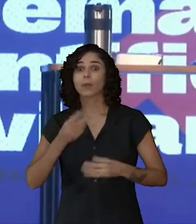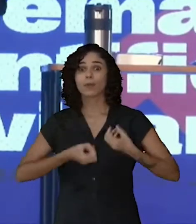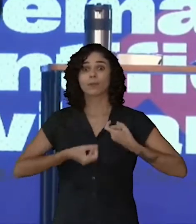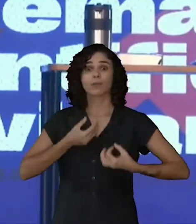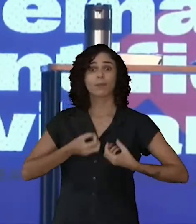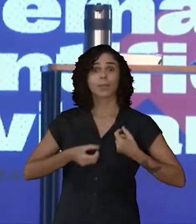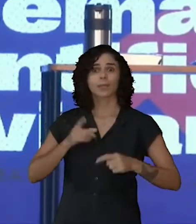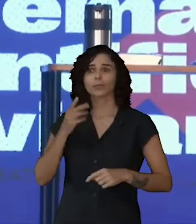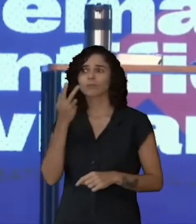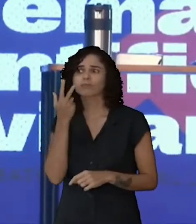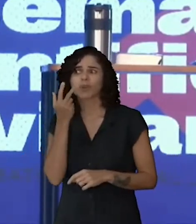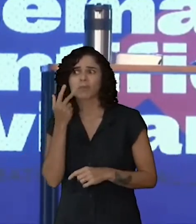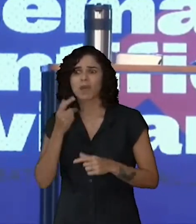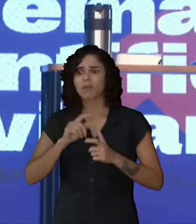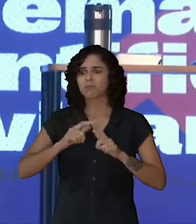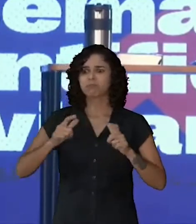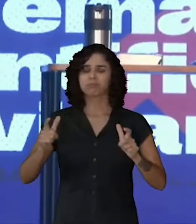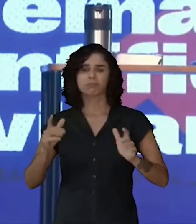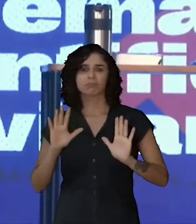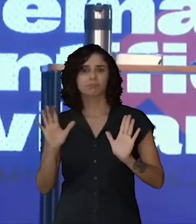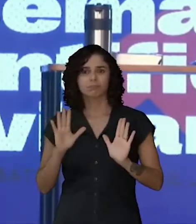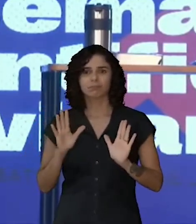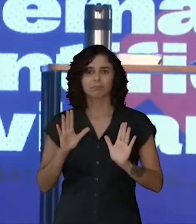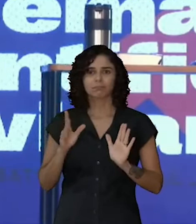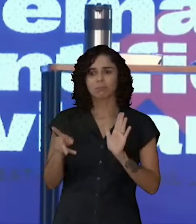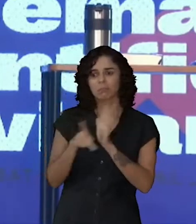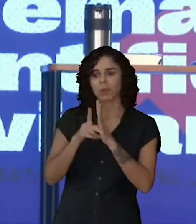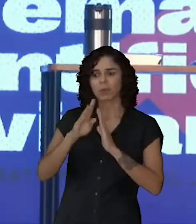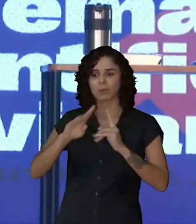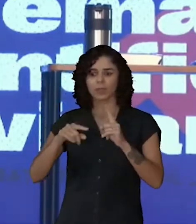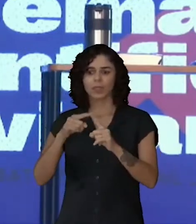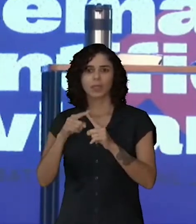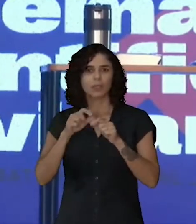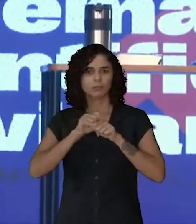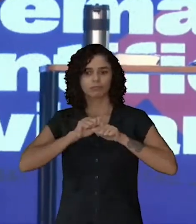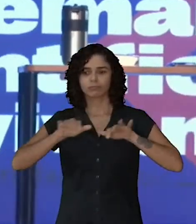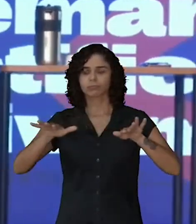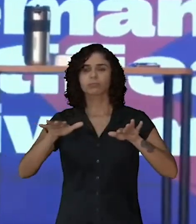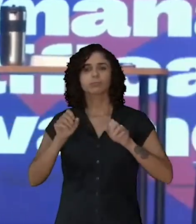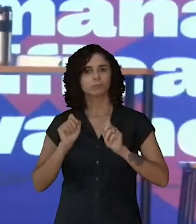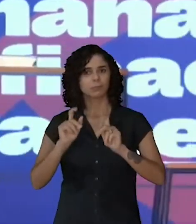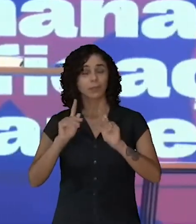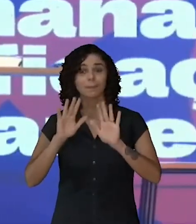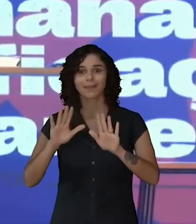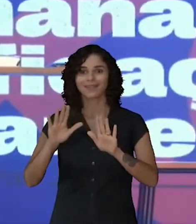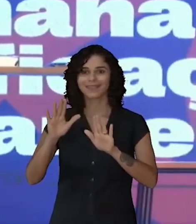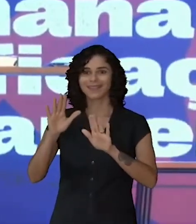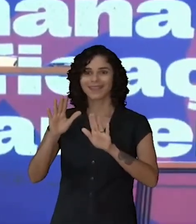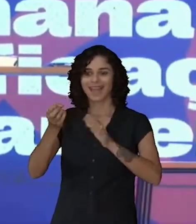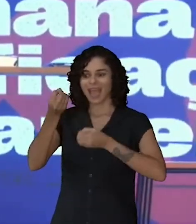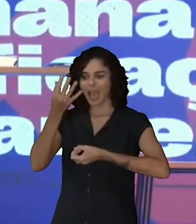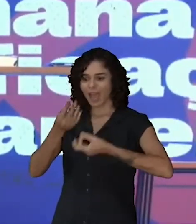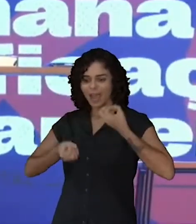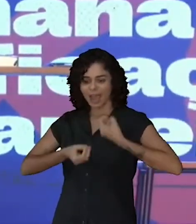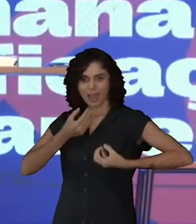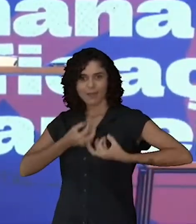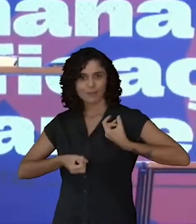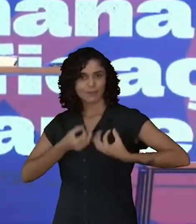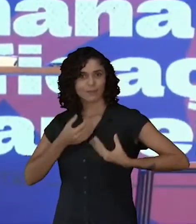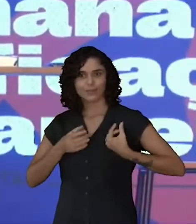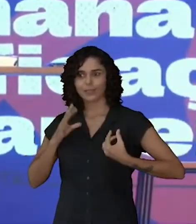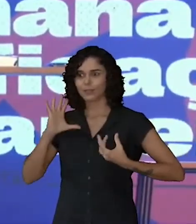do dia a dia da igreja. O avivamento, ele traz salvação em larga